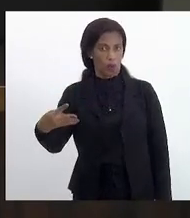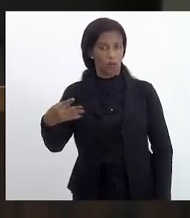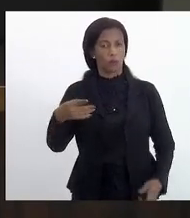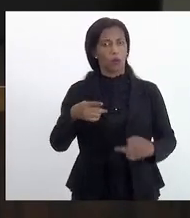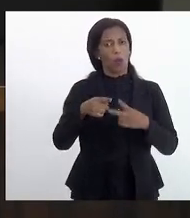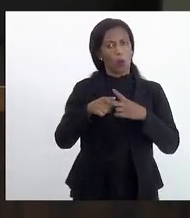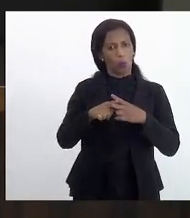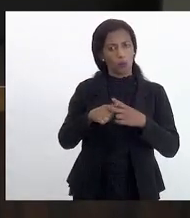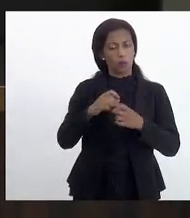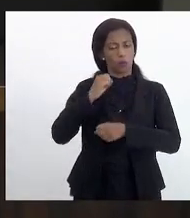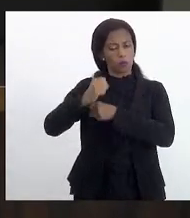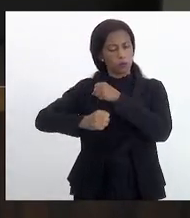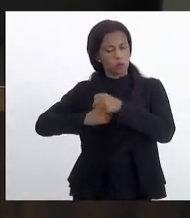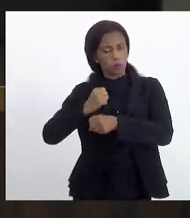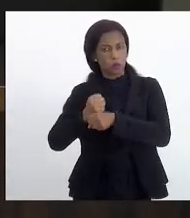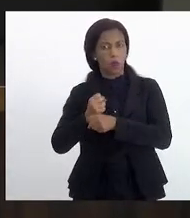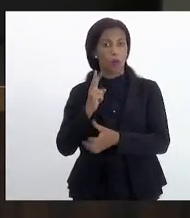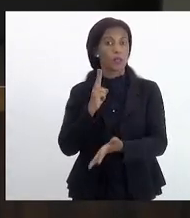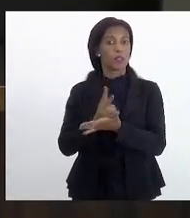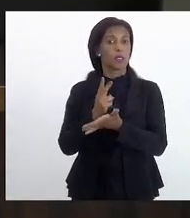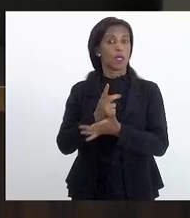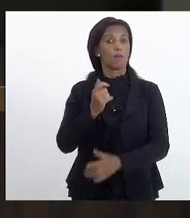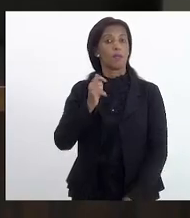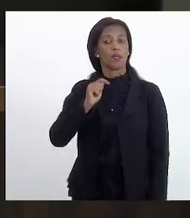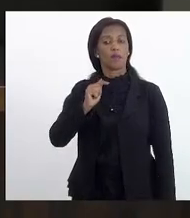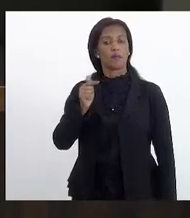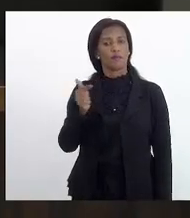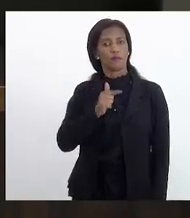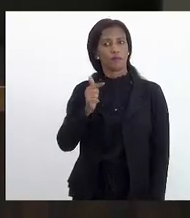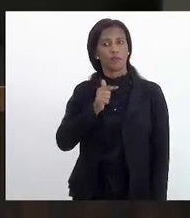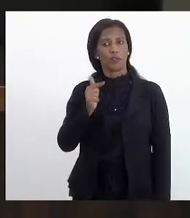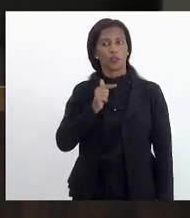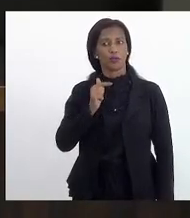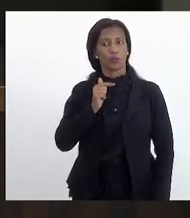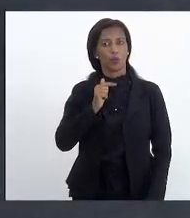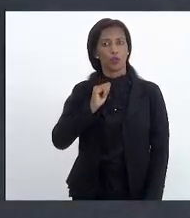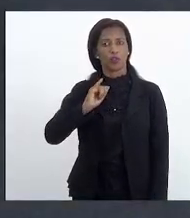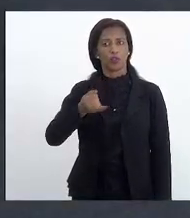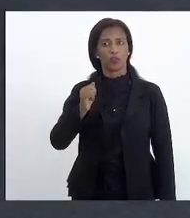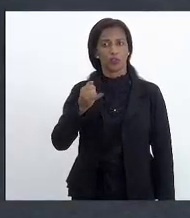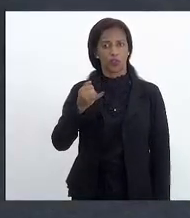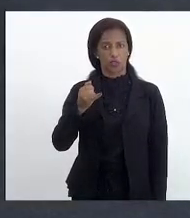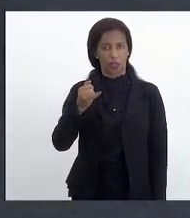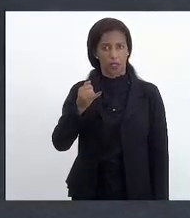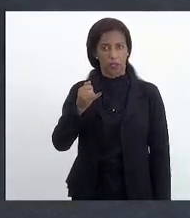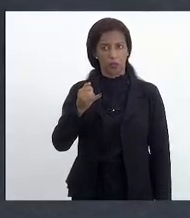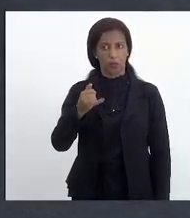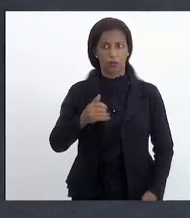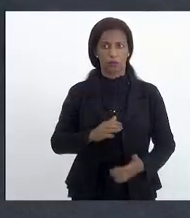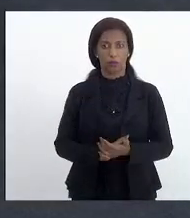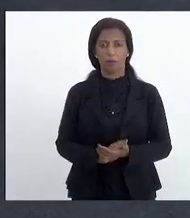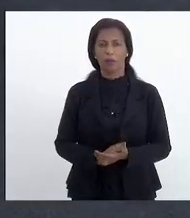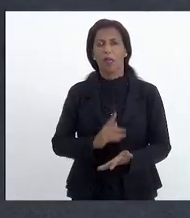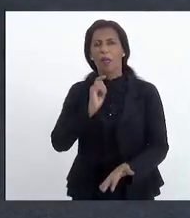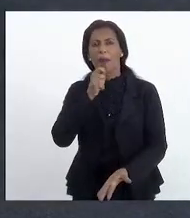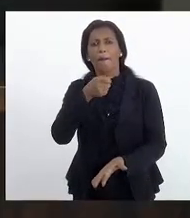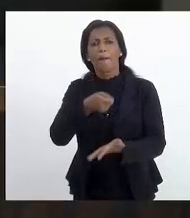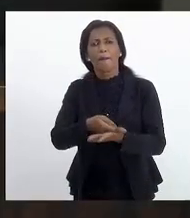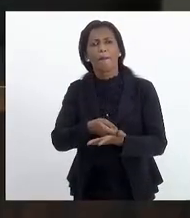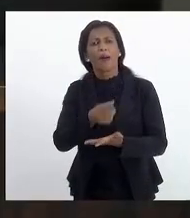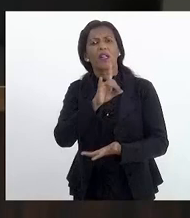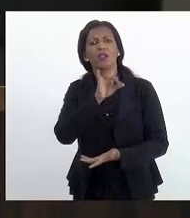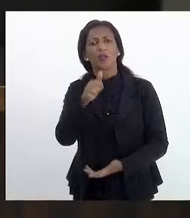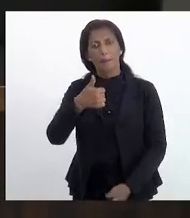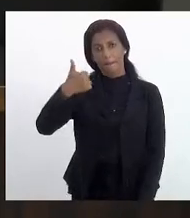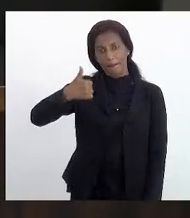de 22, sempre em janeiro do ano seguinte. Primeira parcela pagando em 1º de janeiro de 22. Não sei se é 1º de